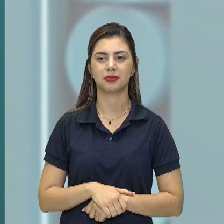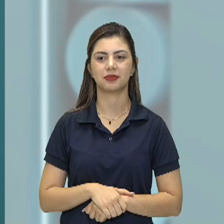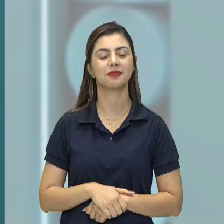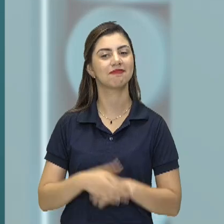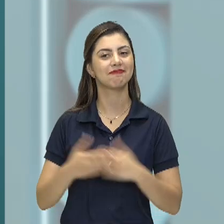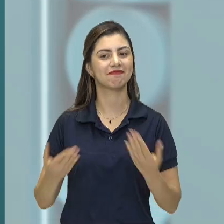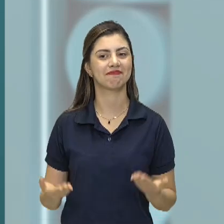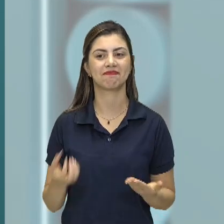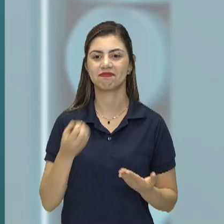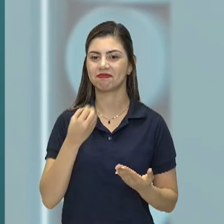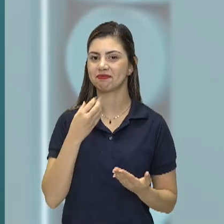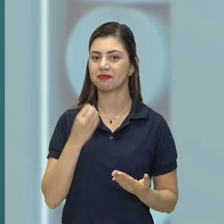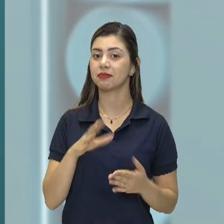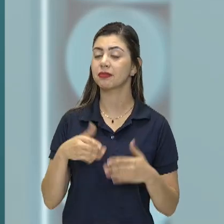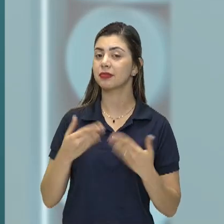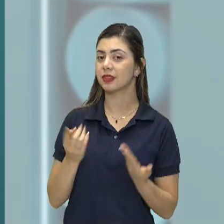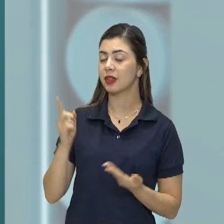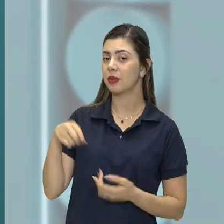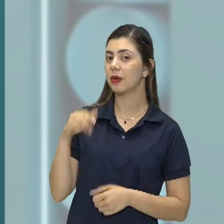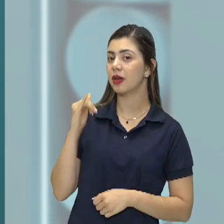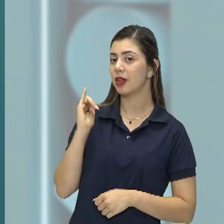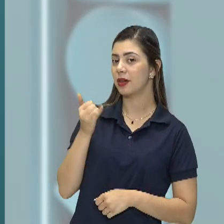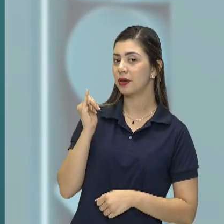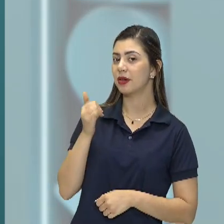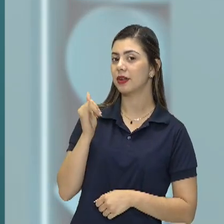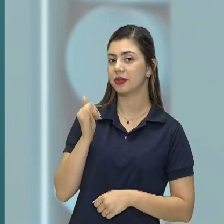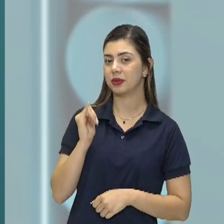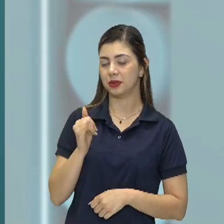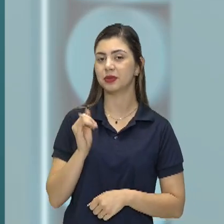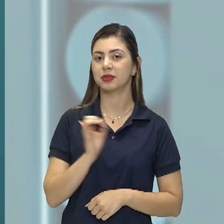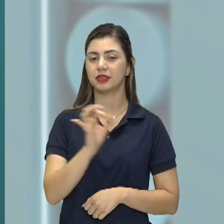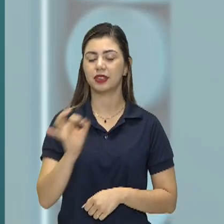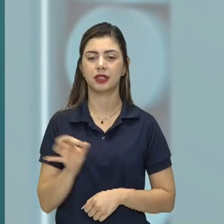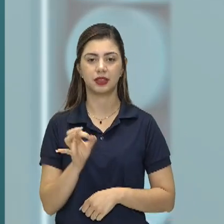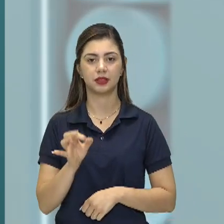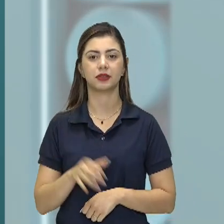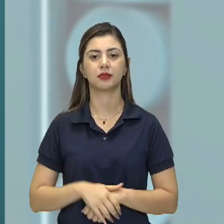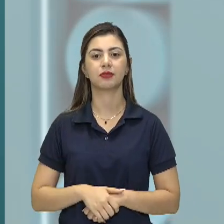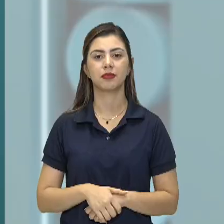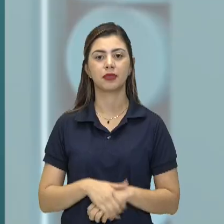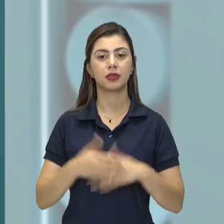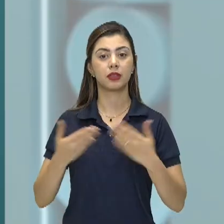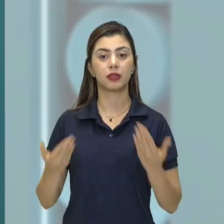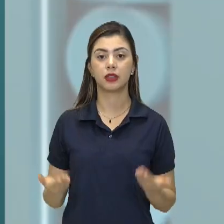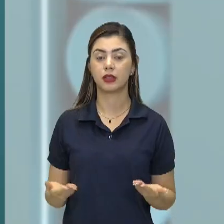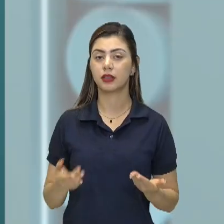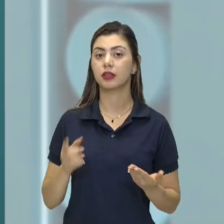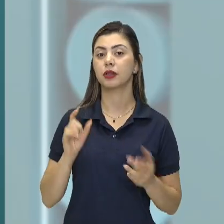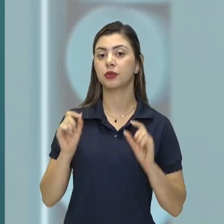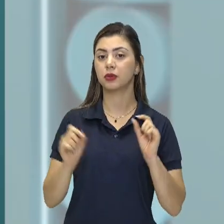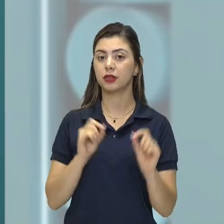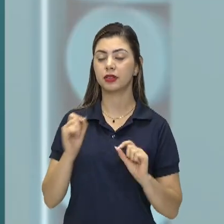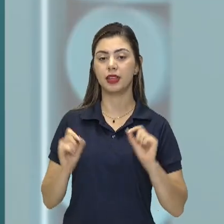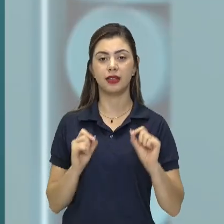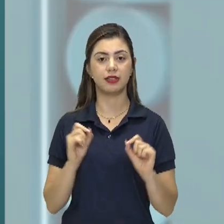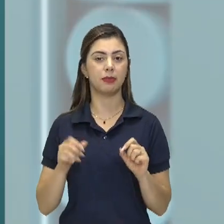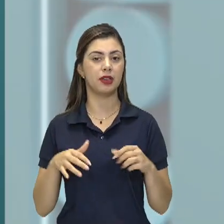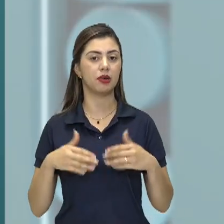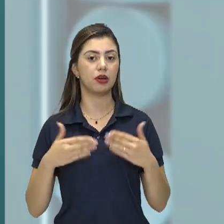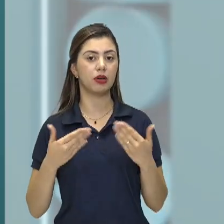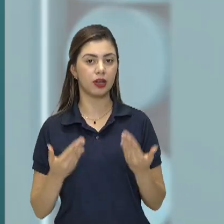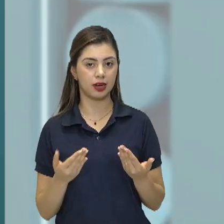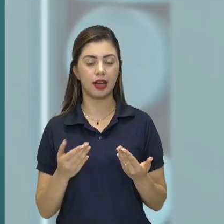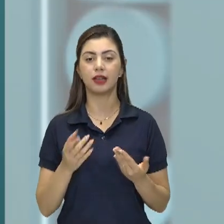Muito bem, esse é um conto de Machado de Assis, muito interessante, né? Em um apólogo de Machado de Assis,